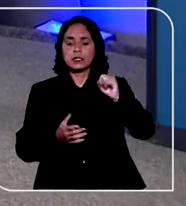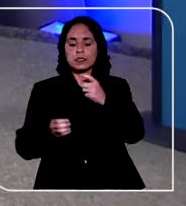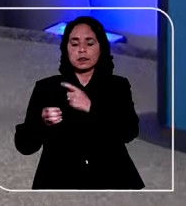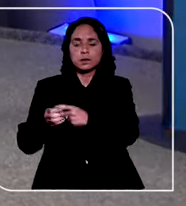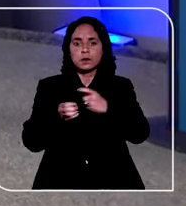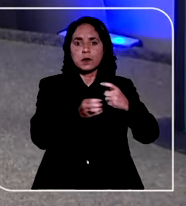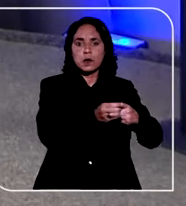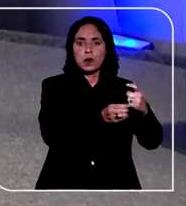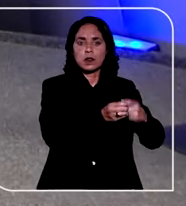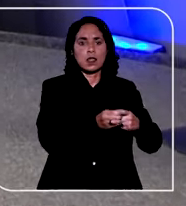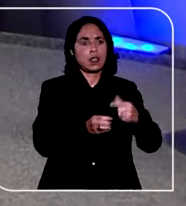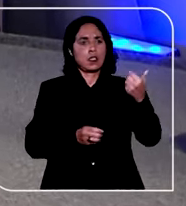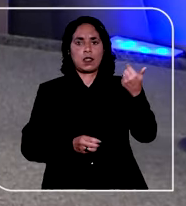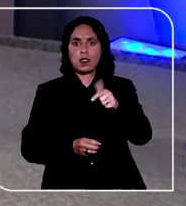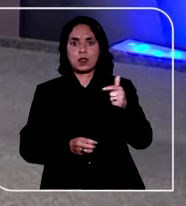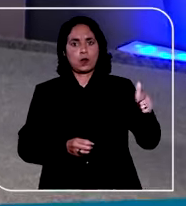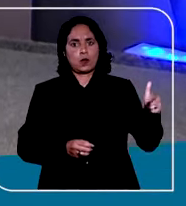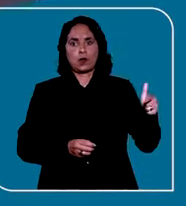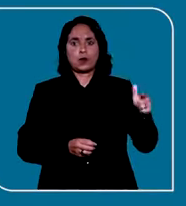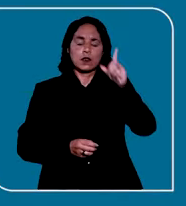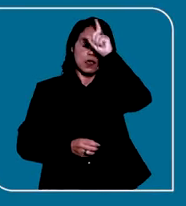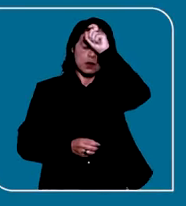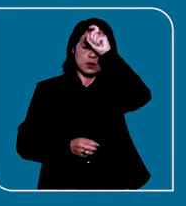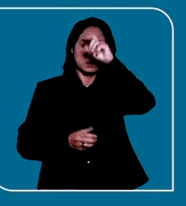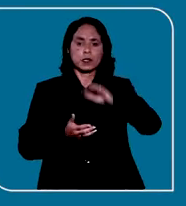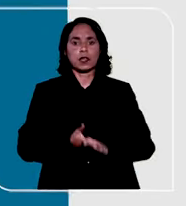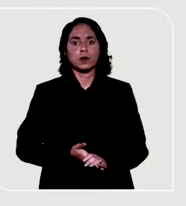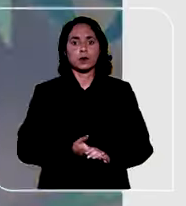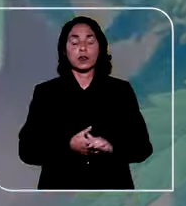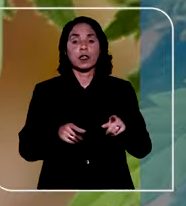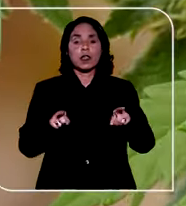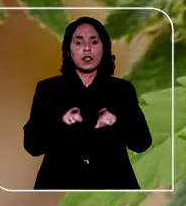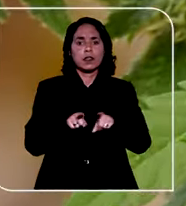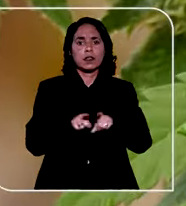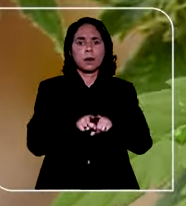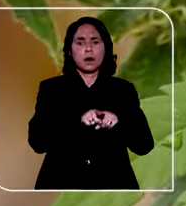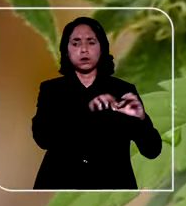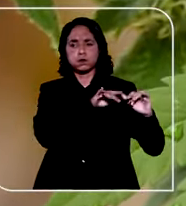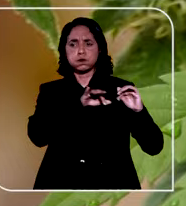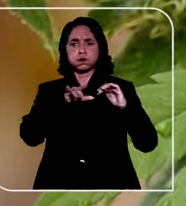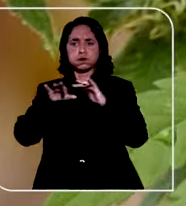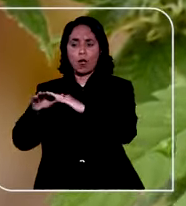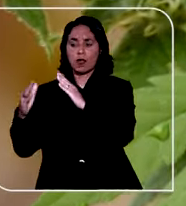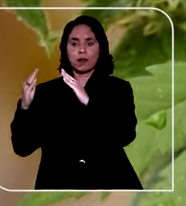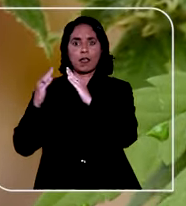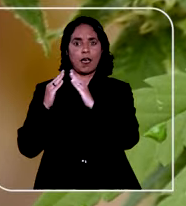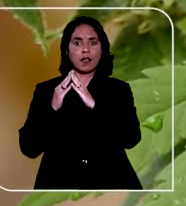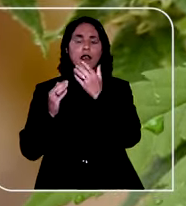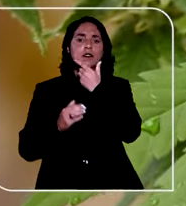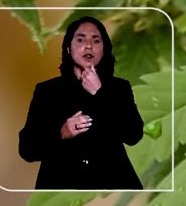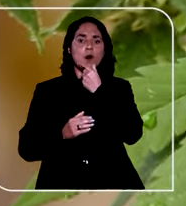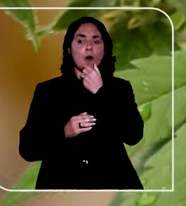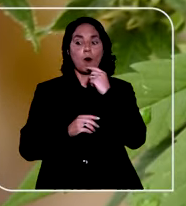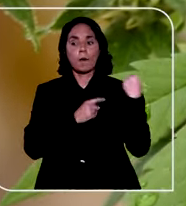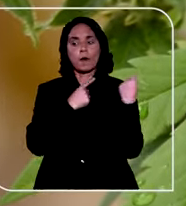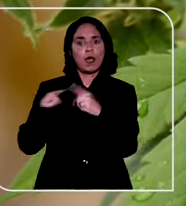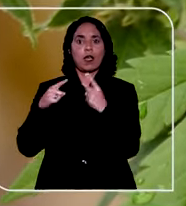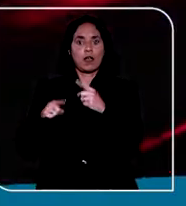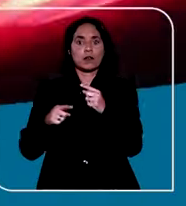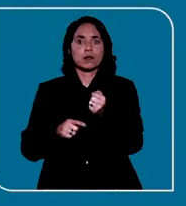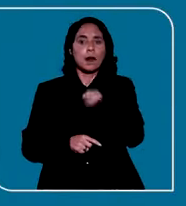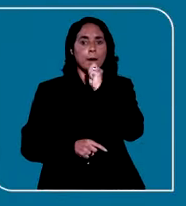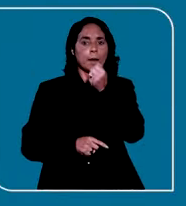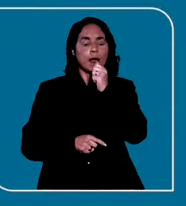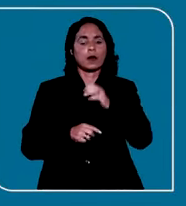vizinhas não oferecerem serviço médico reconhecido invasão ilegal na casa de homem acusado de plantar